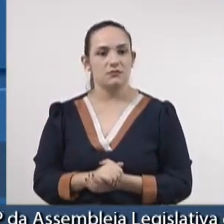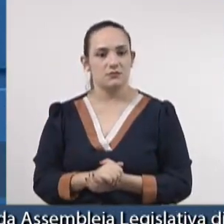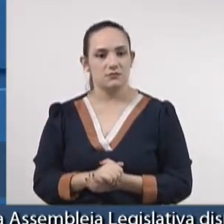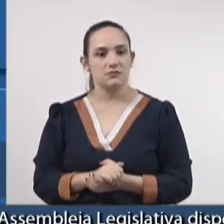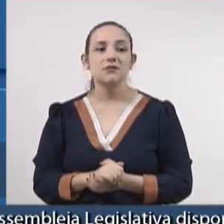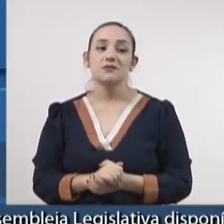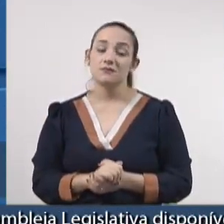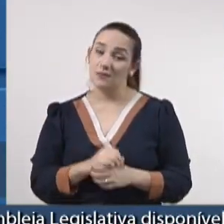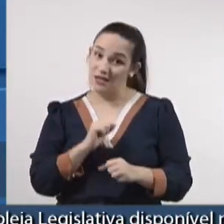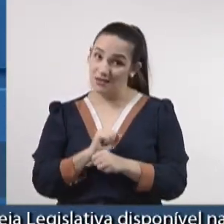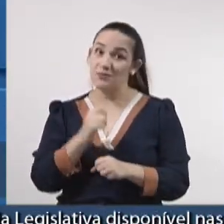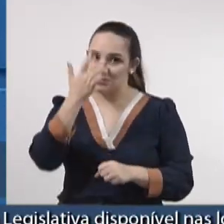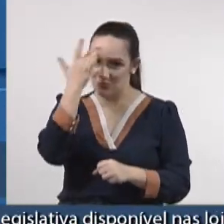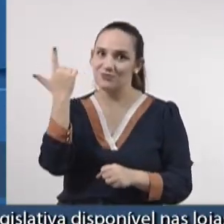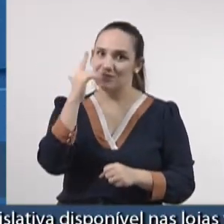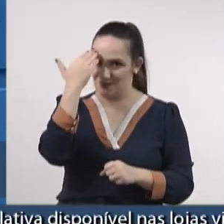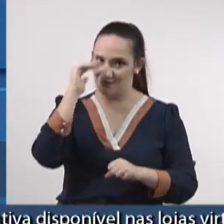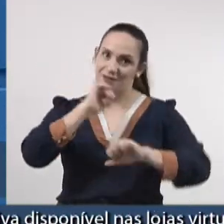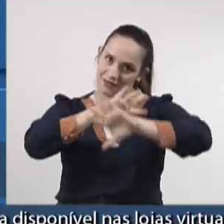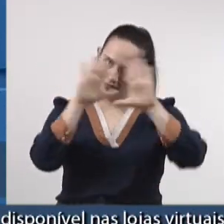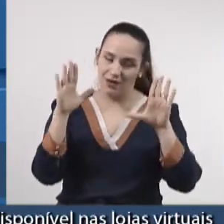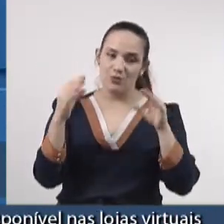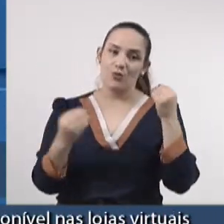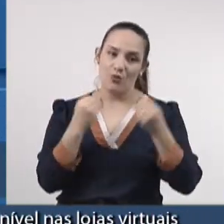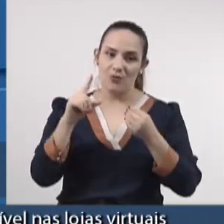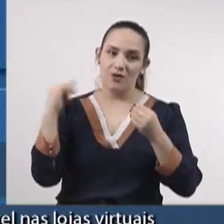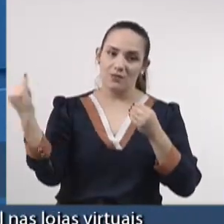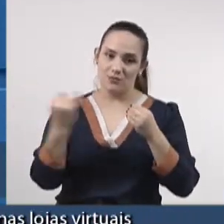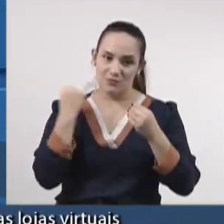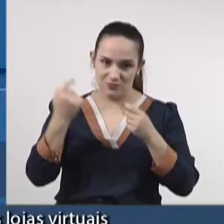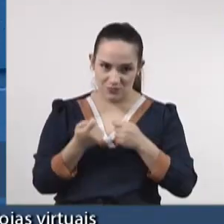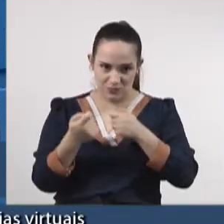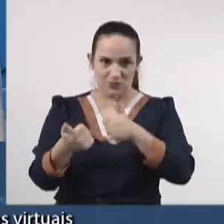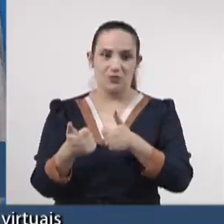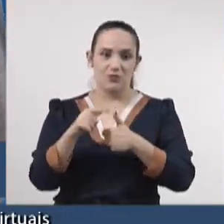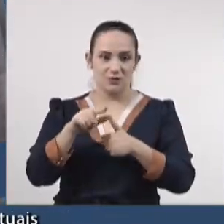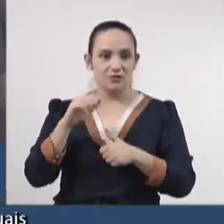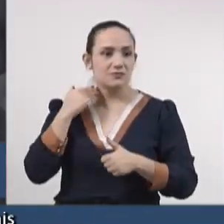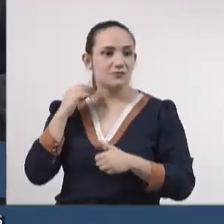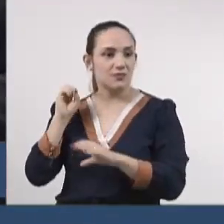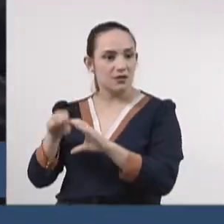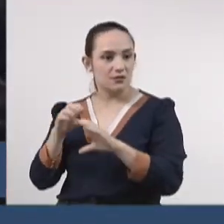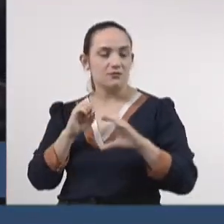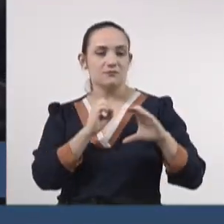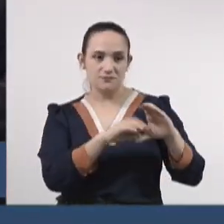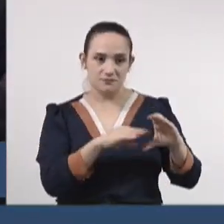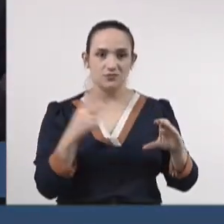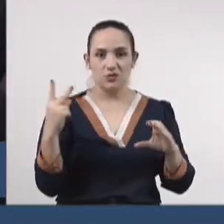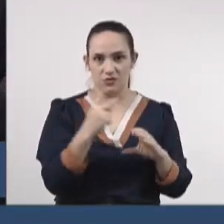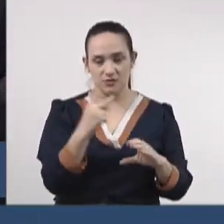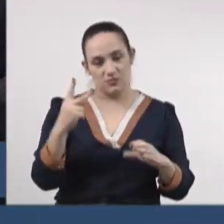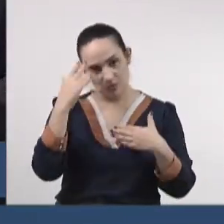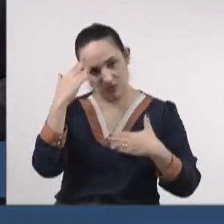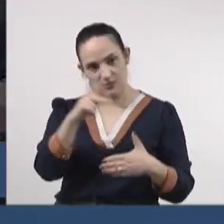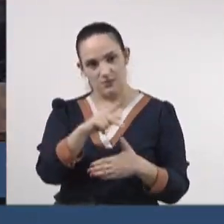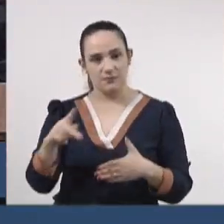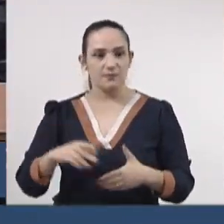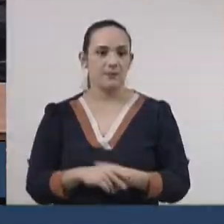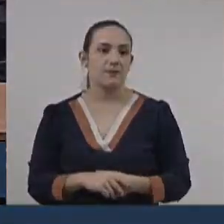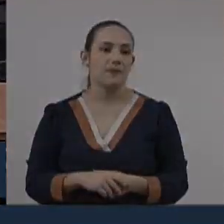Esperamos que as pessoas possam entender a importância de estar doando para esses Fundos Obrigado pelo presidente